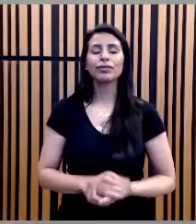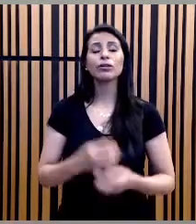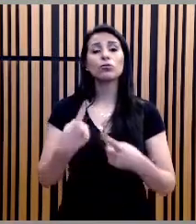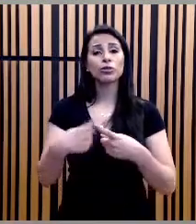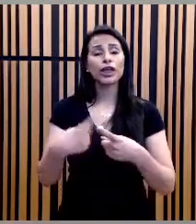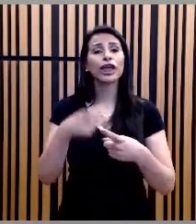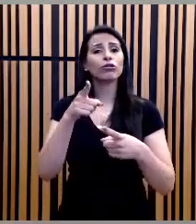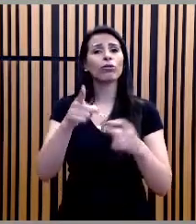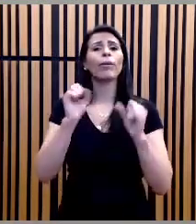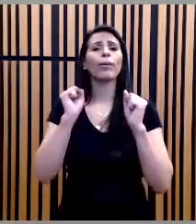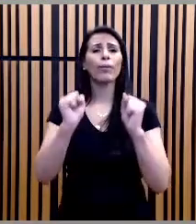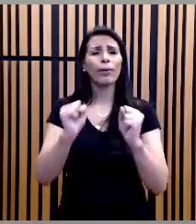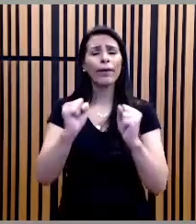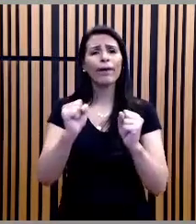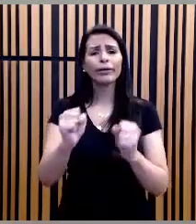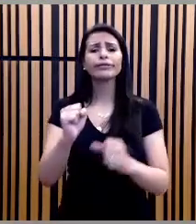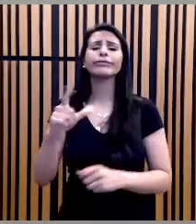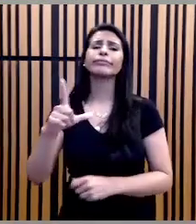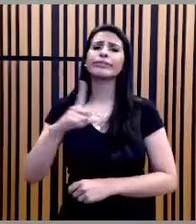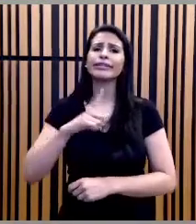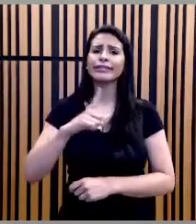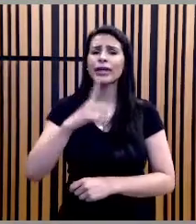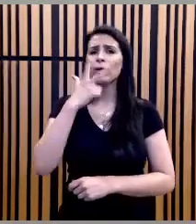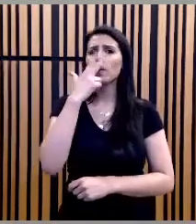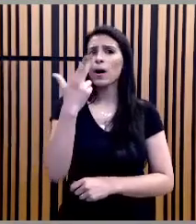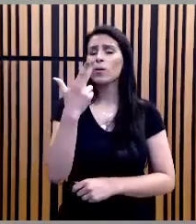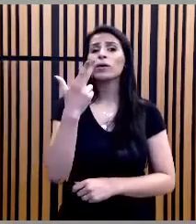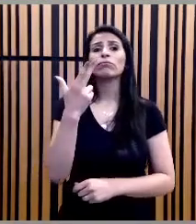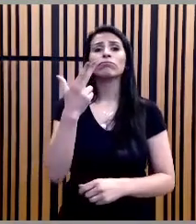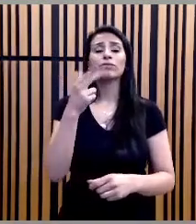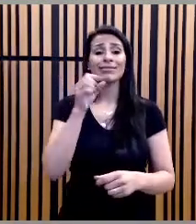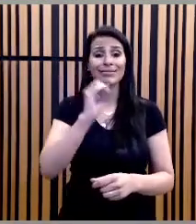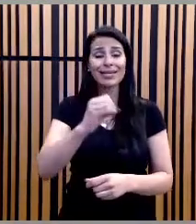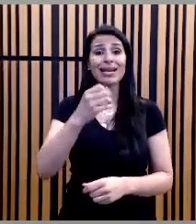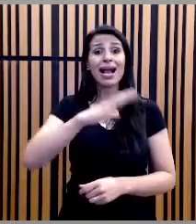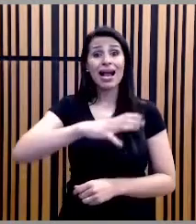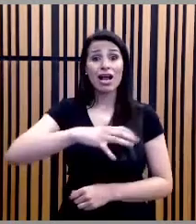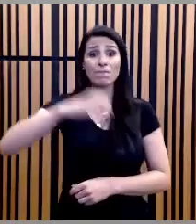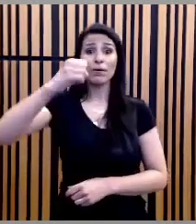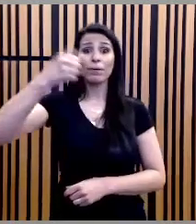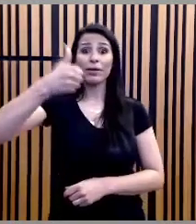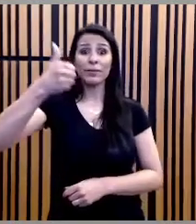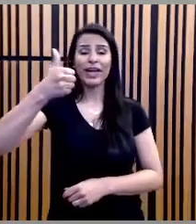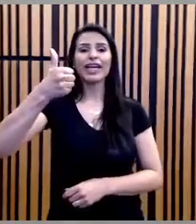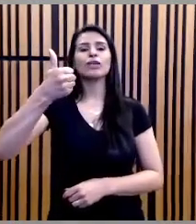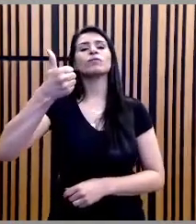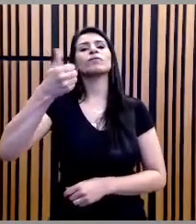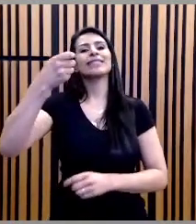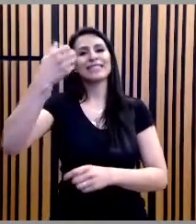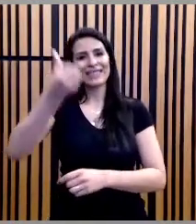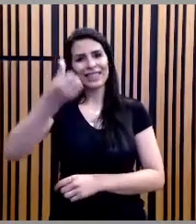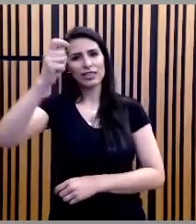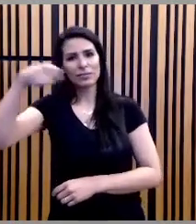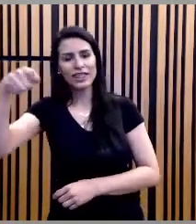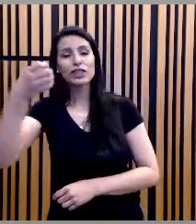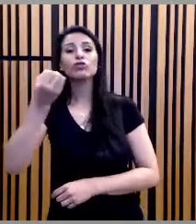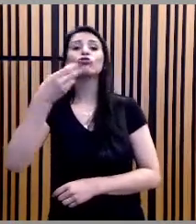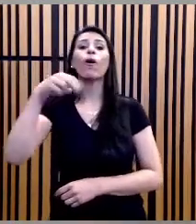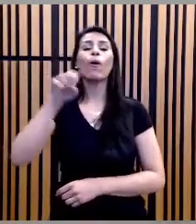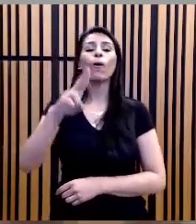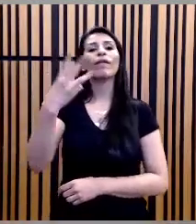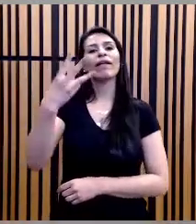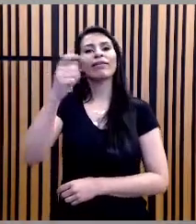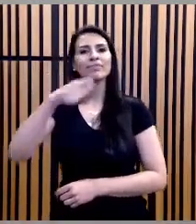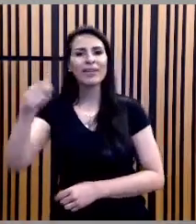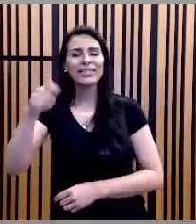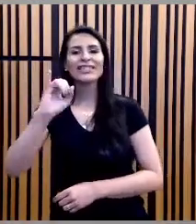dessa maratona, tu ganha 6 meses, se for o primeiro lugar, ou 3 meses de incubação ou pré-incubação,